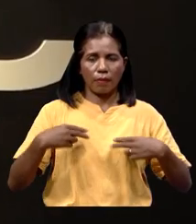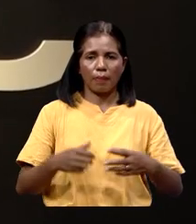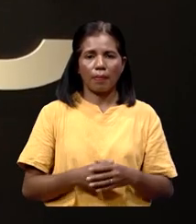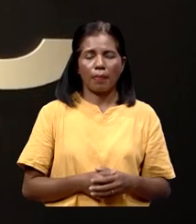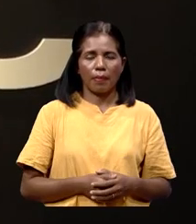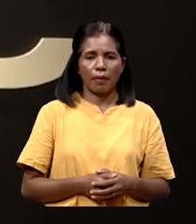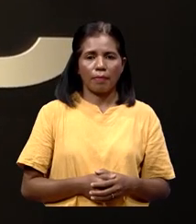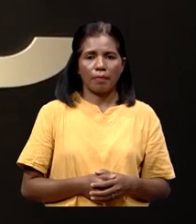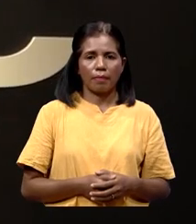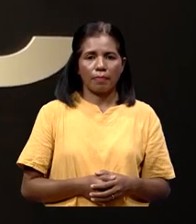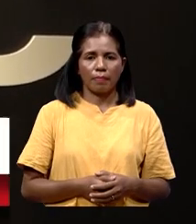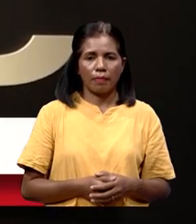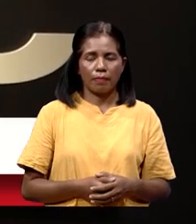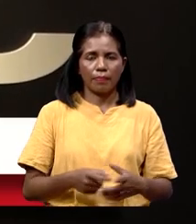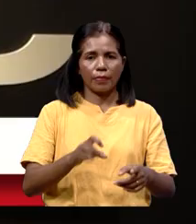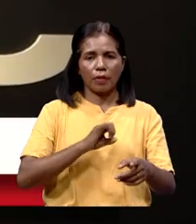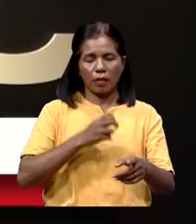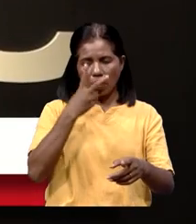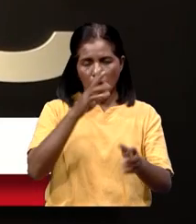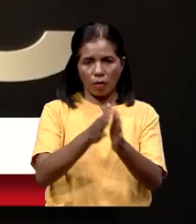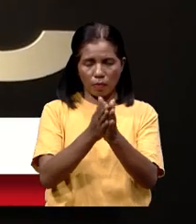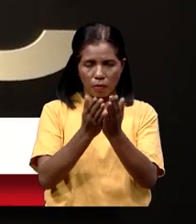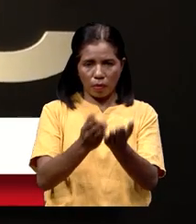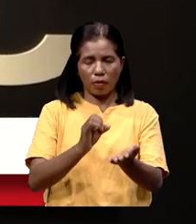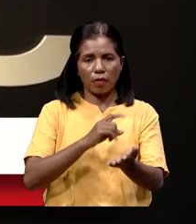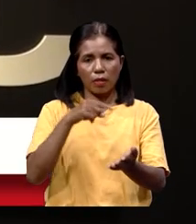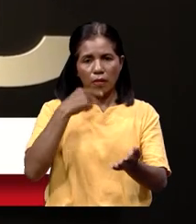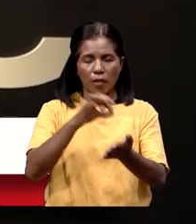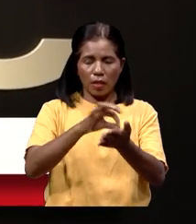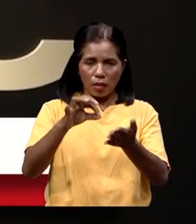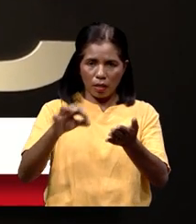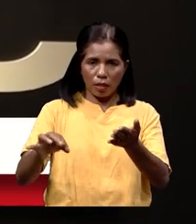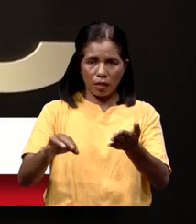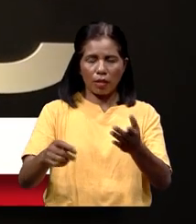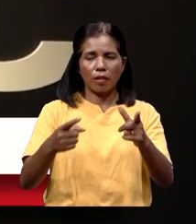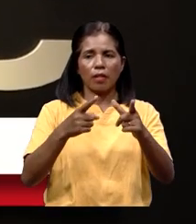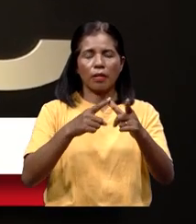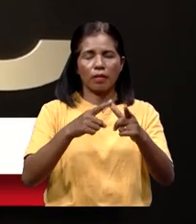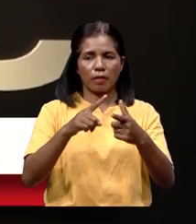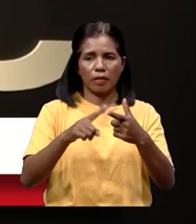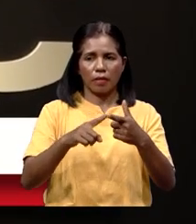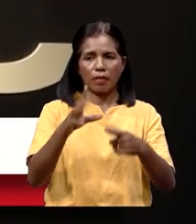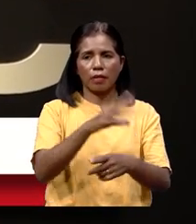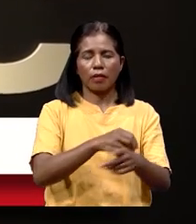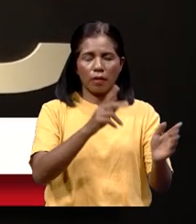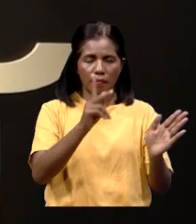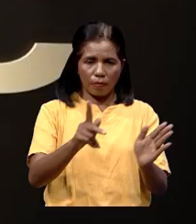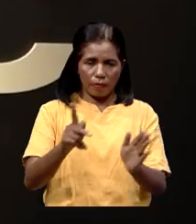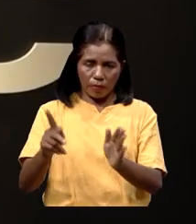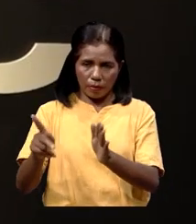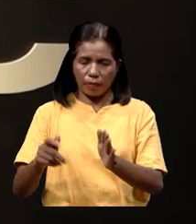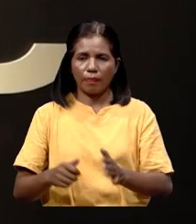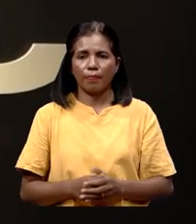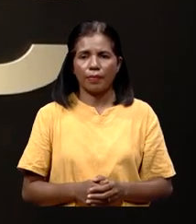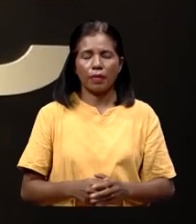livro que eu comecei a escrever, parte de uma série de 20 que eu tinha planeado, que